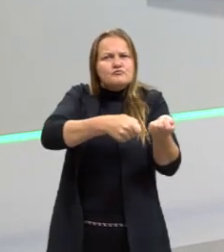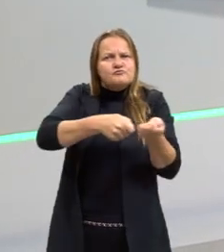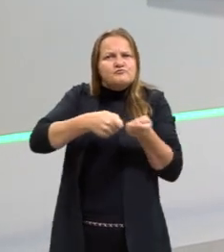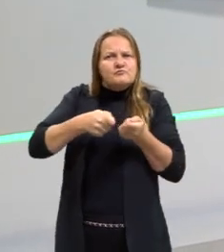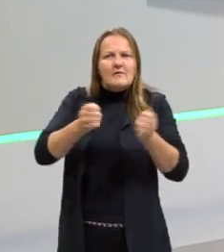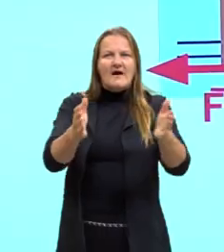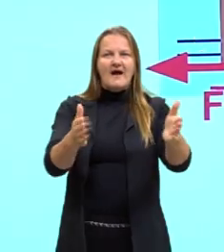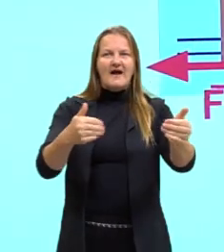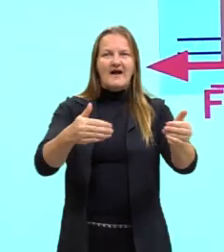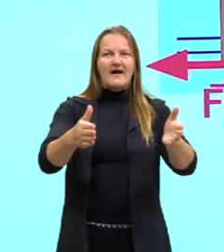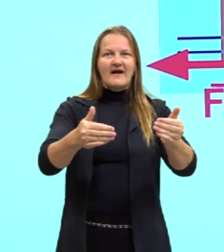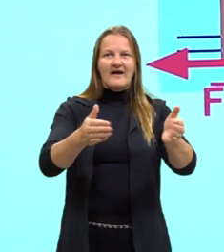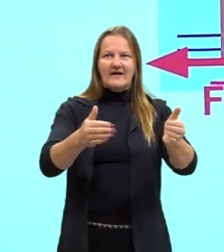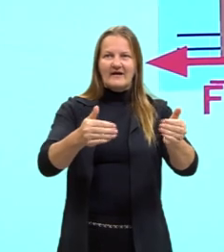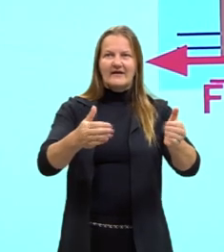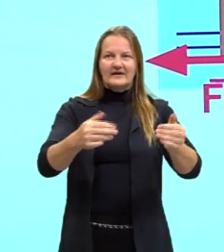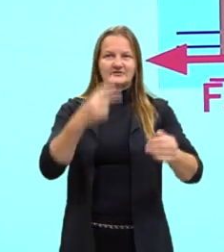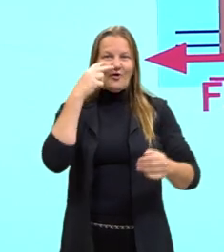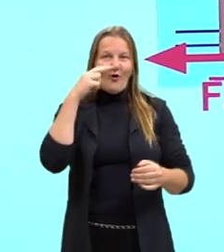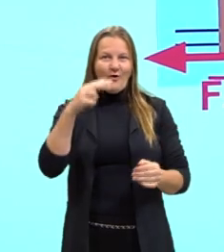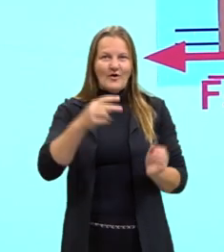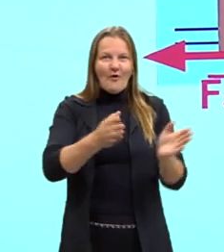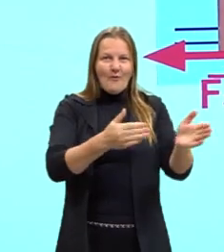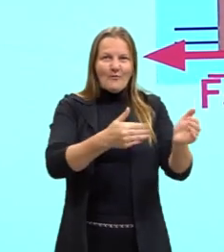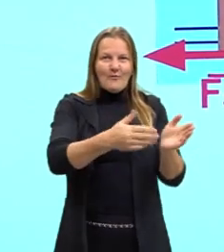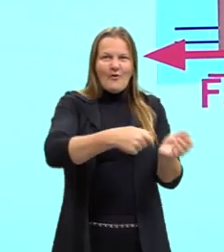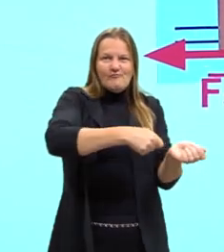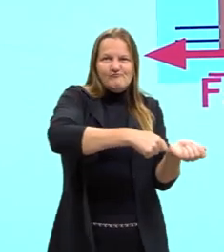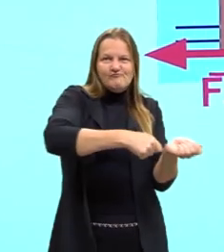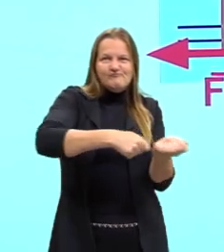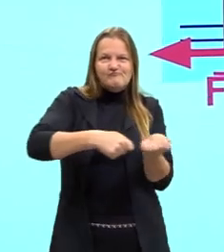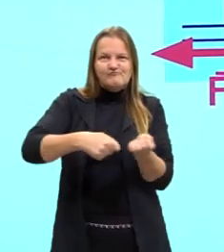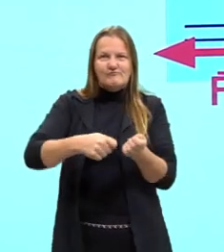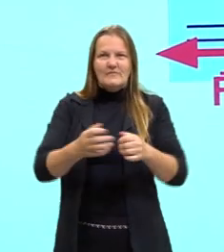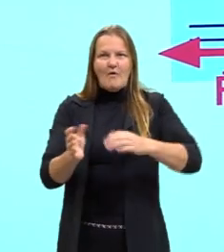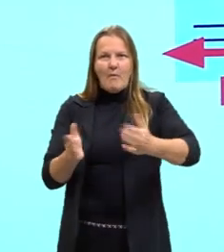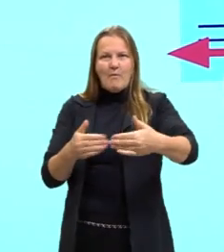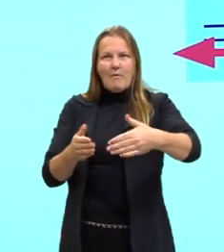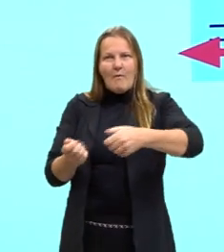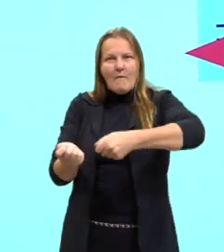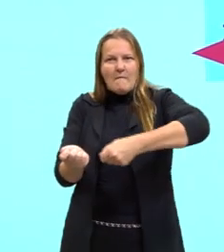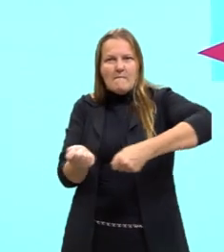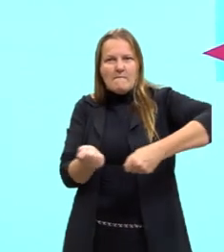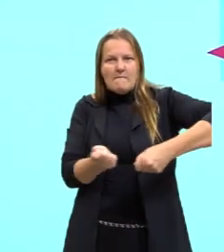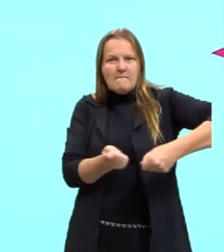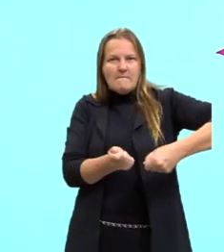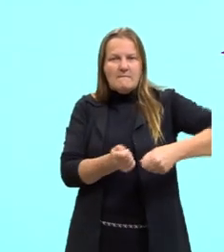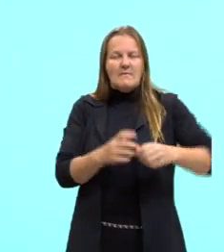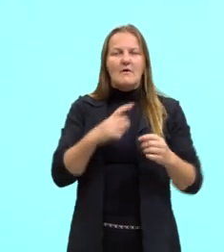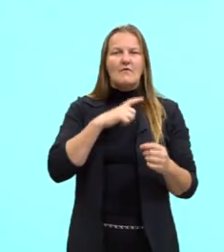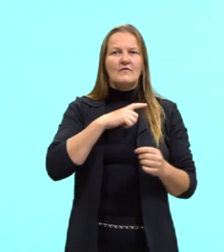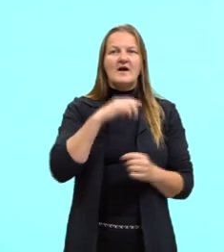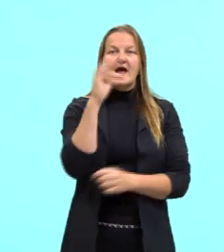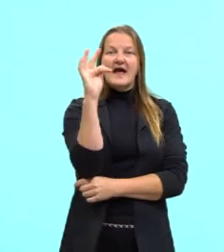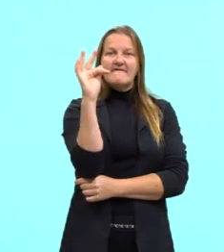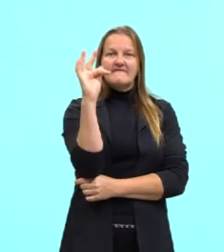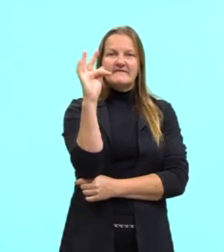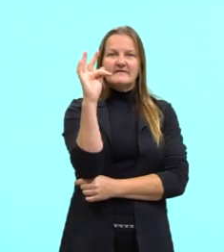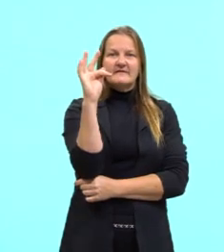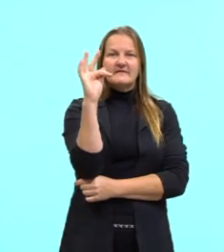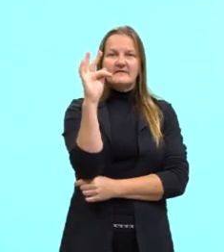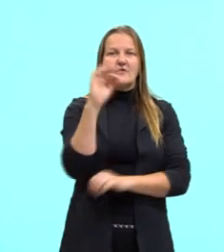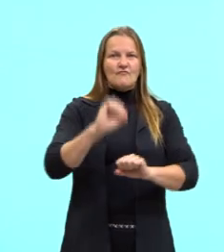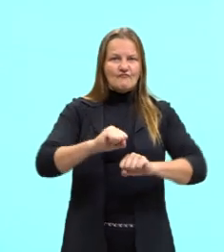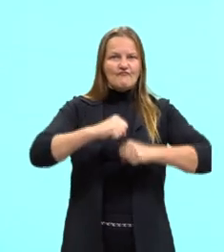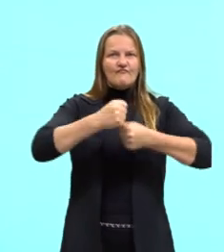caixa né ele ó vejam que aqui ele tá puxando com uma corda então vejam que eu não desenhei uma força um F aqui como a